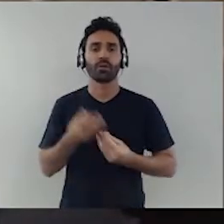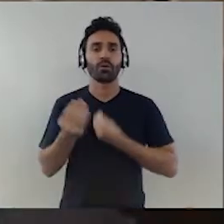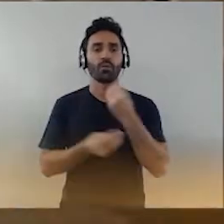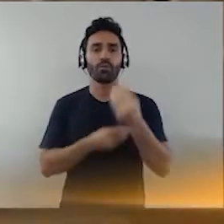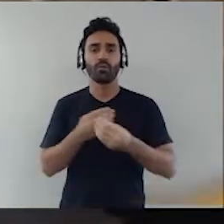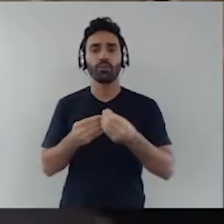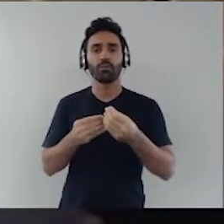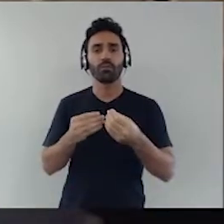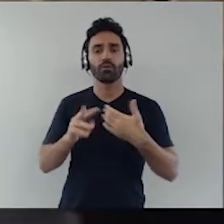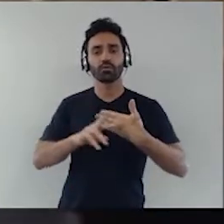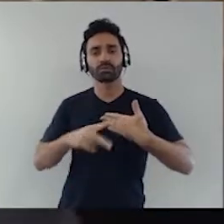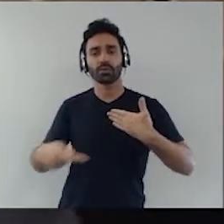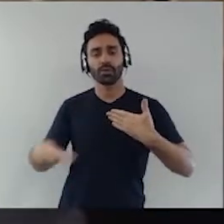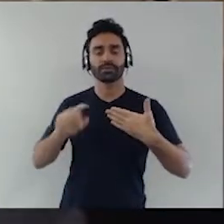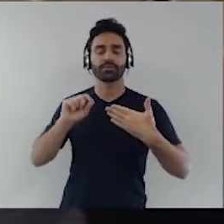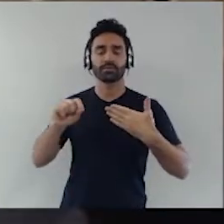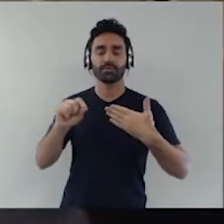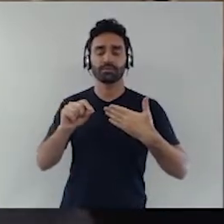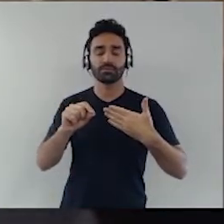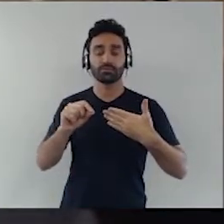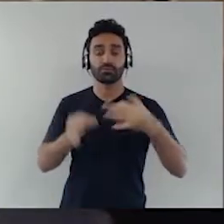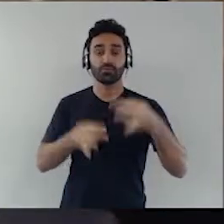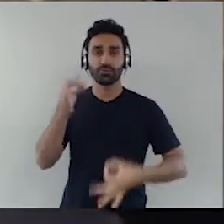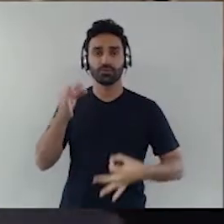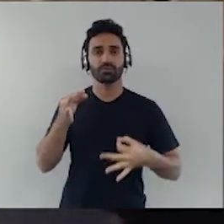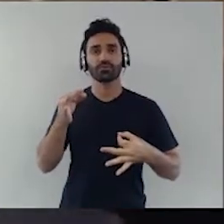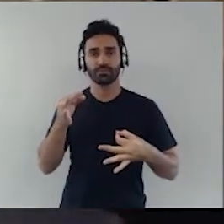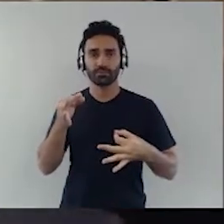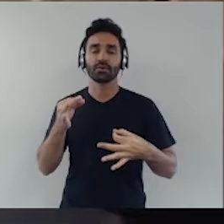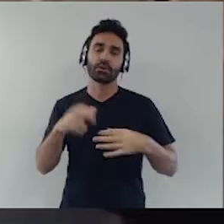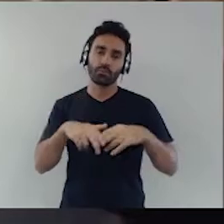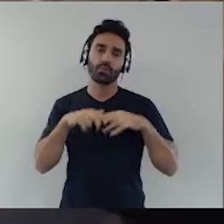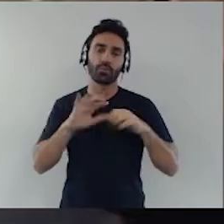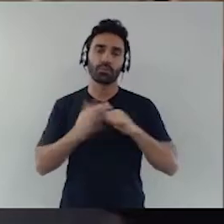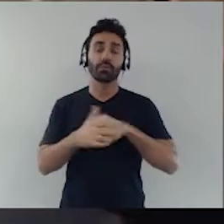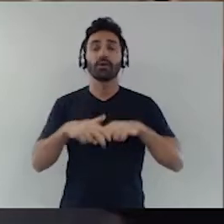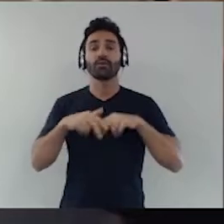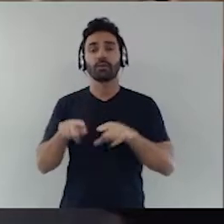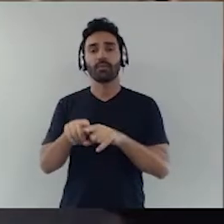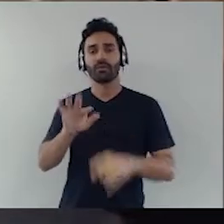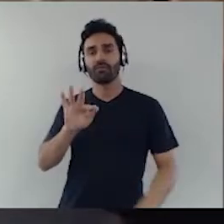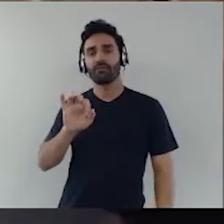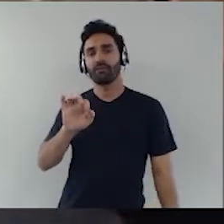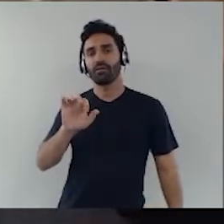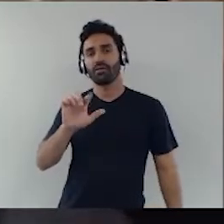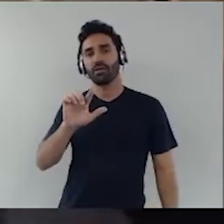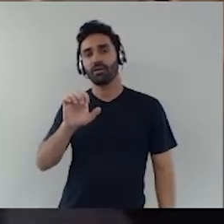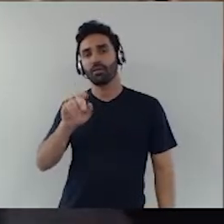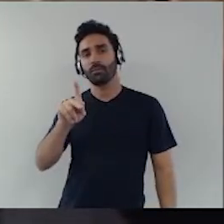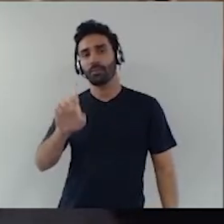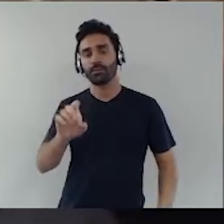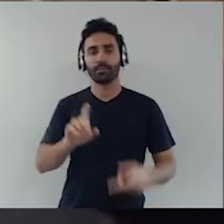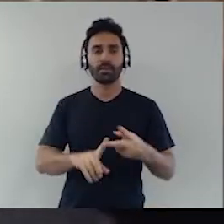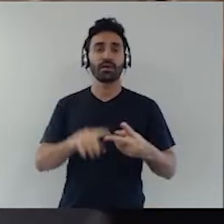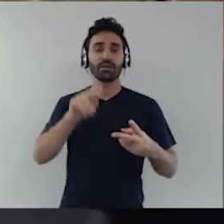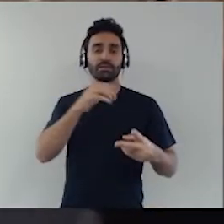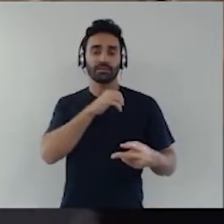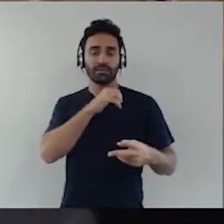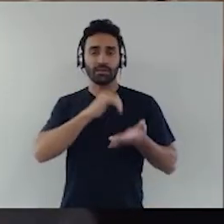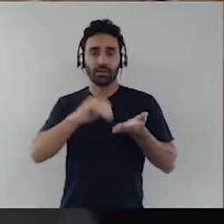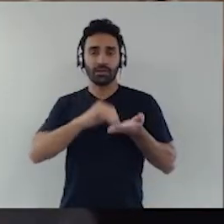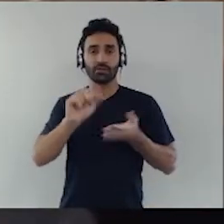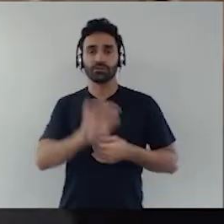da pandemia. Parabenizar os organizadores do evento, nosso presidente Felipe Santa Cruz, nosso secretário-geral José